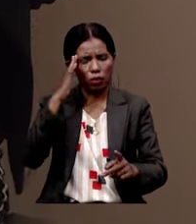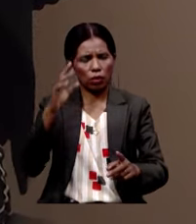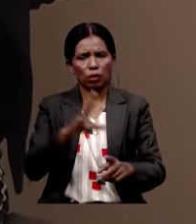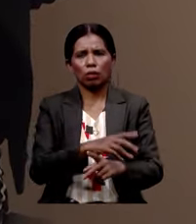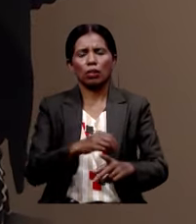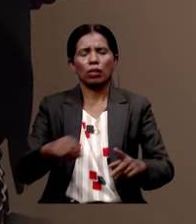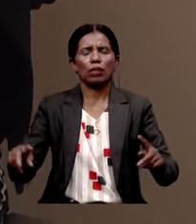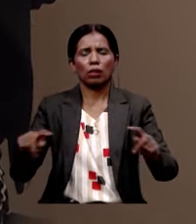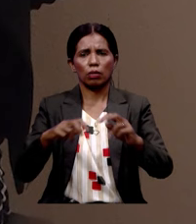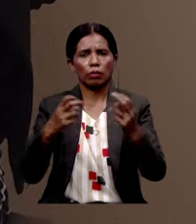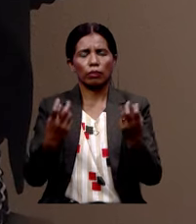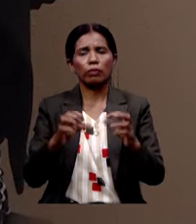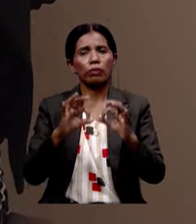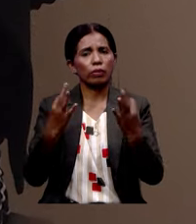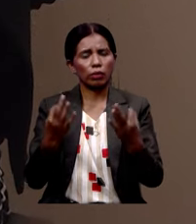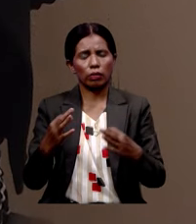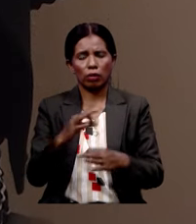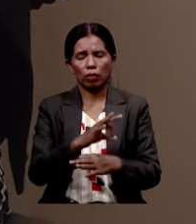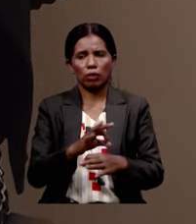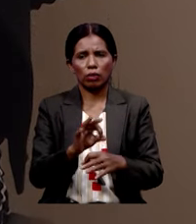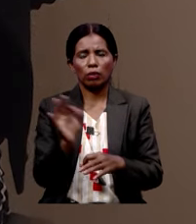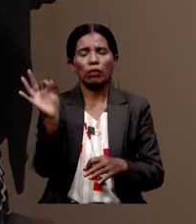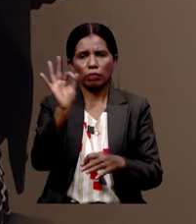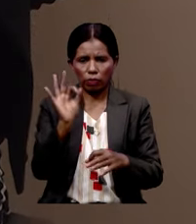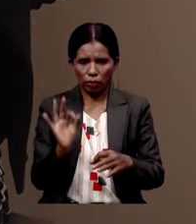ira hotu ita precisa atu hare no teto di dia